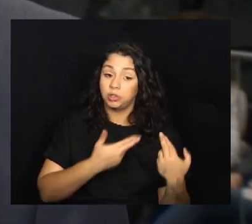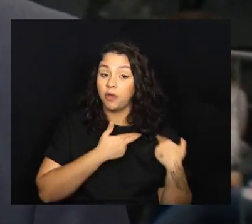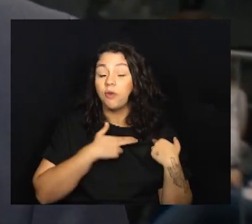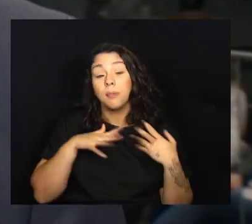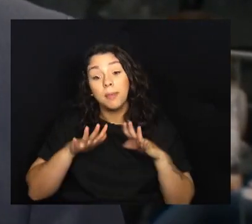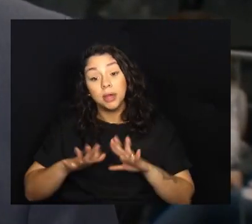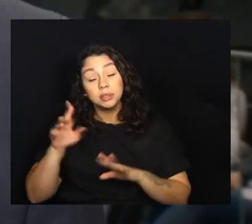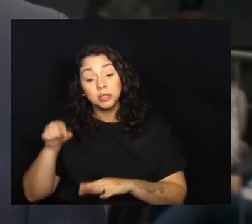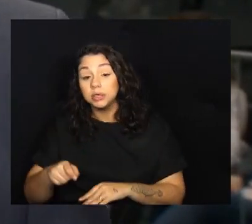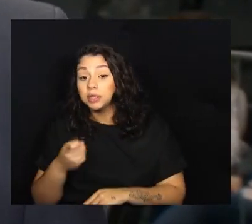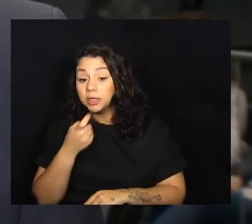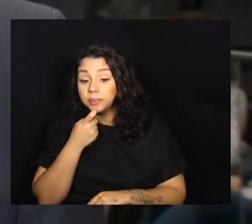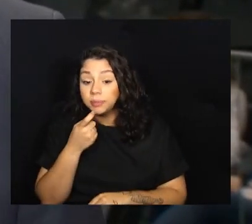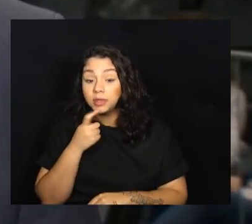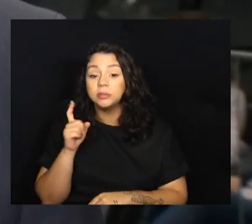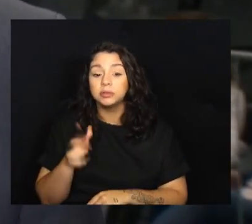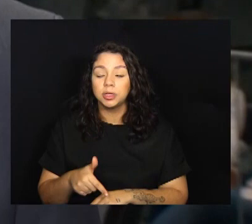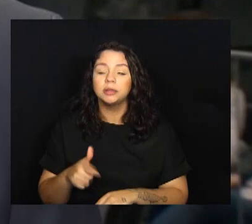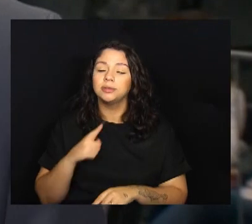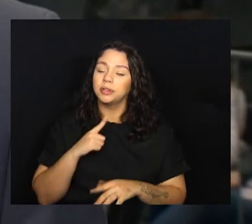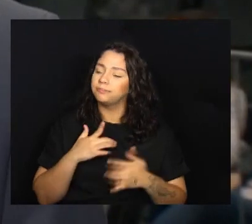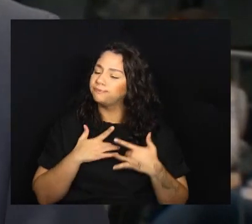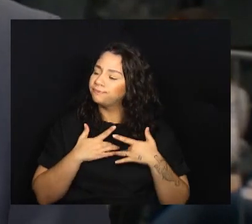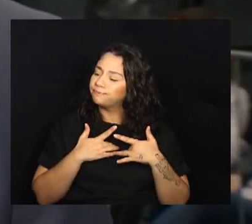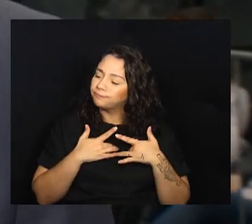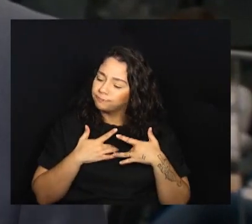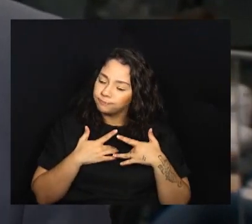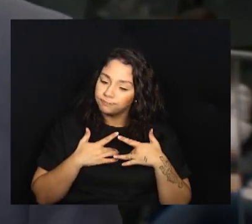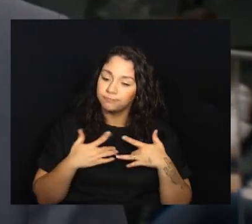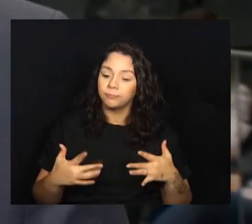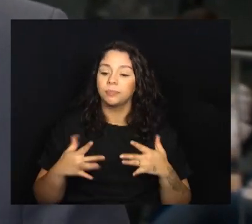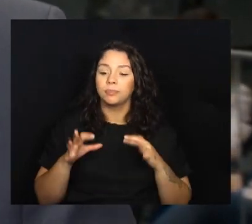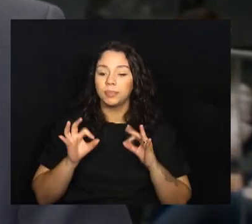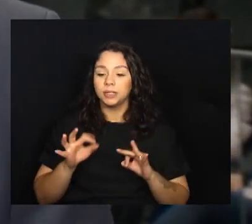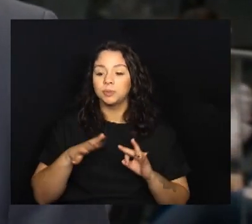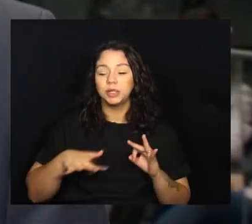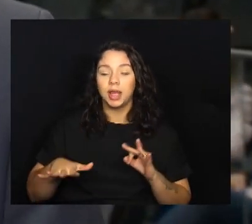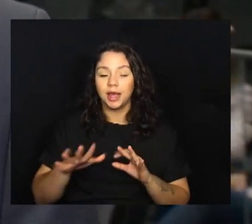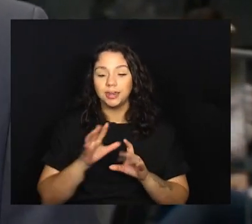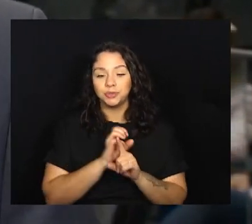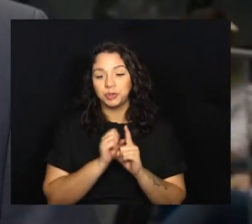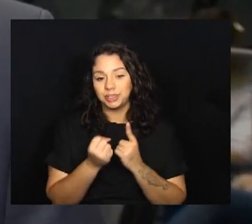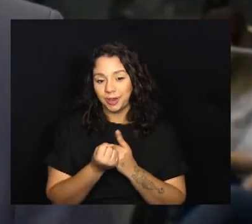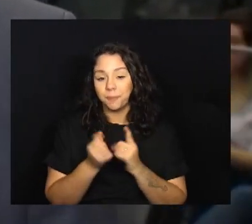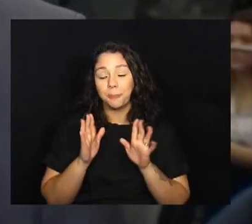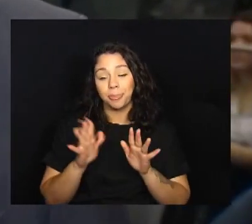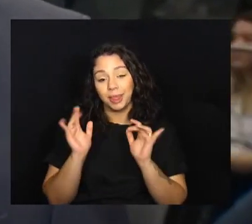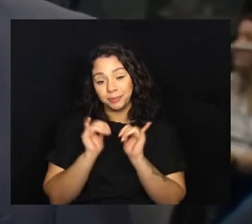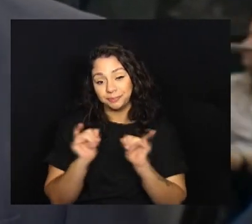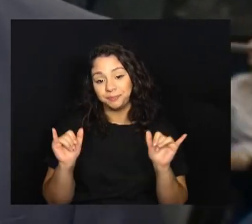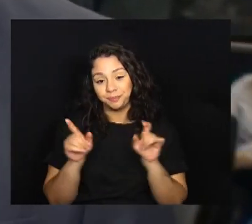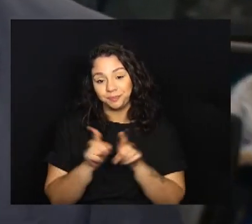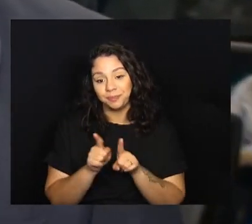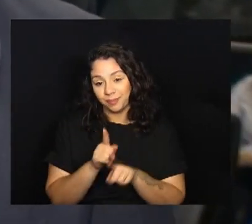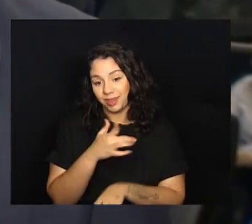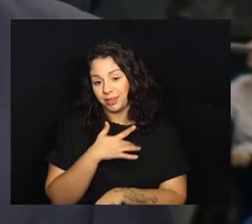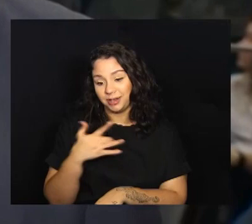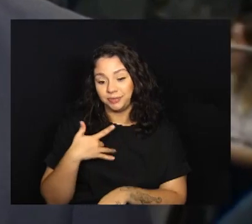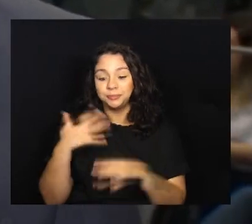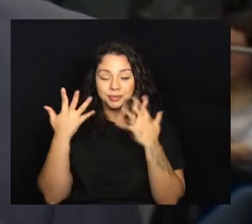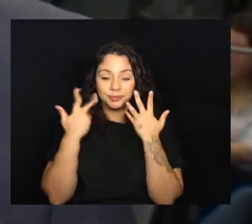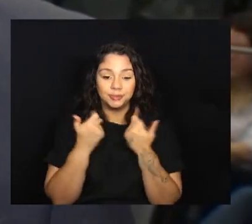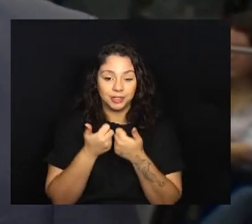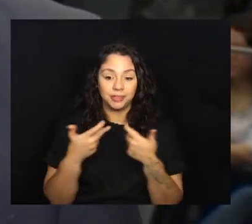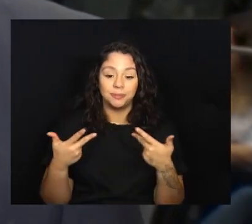ela é muito generosa em todos os sentidos na questão social, mas dizendo aqui na questão da saúde dos pets, né? A saúde